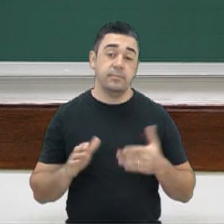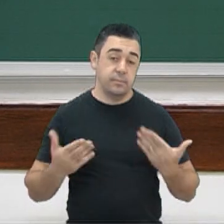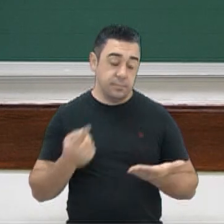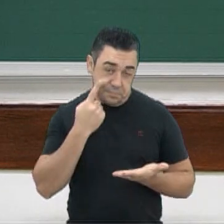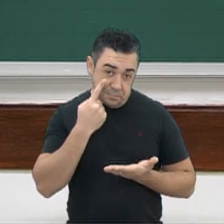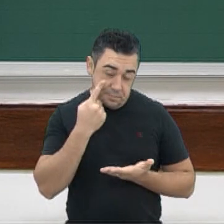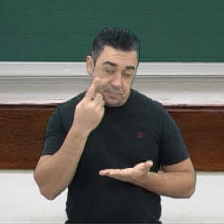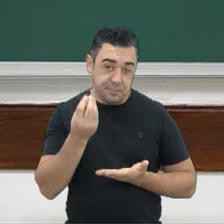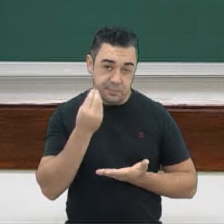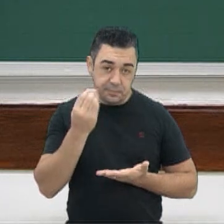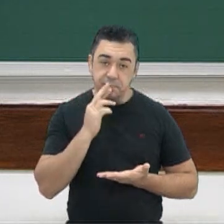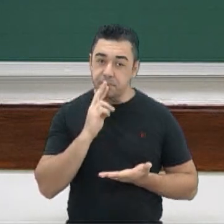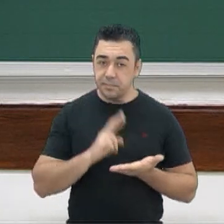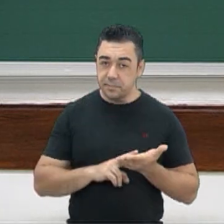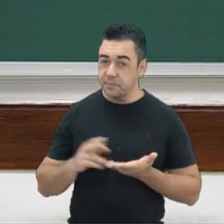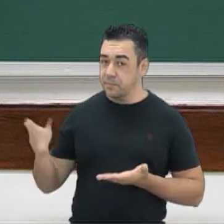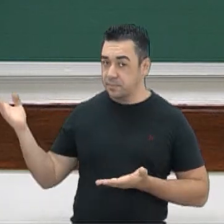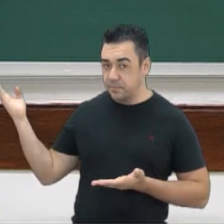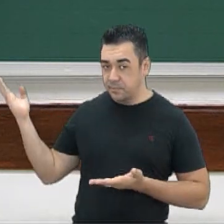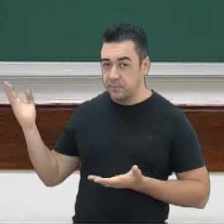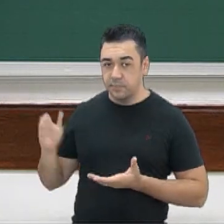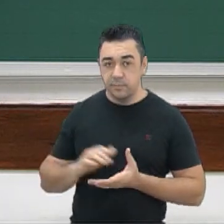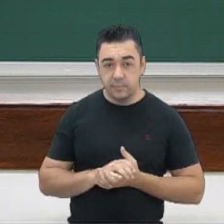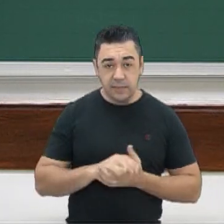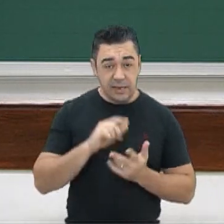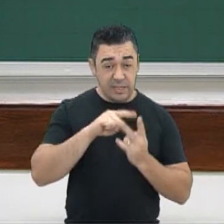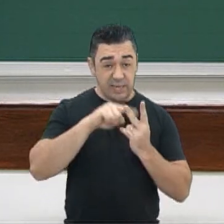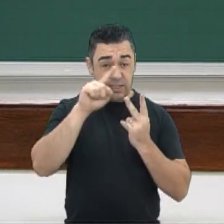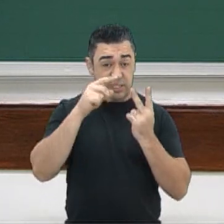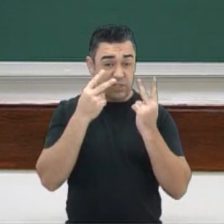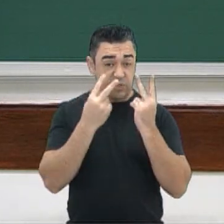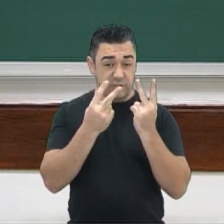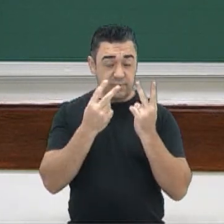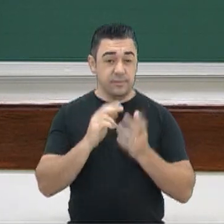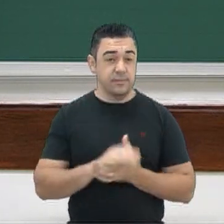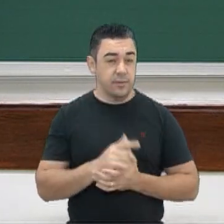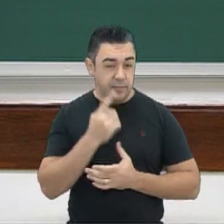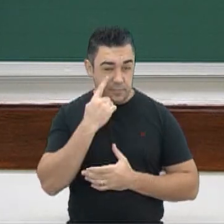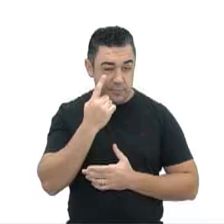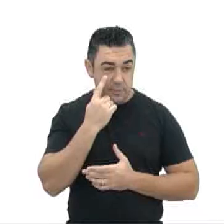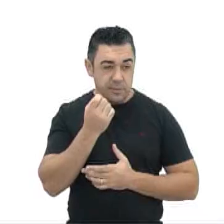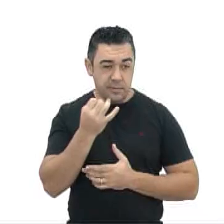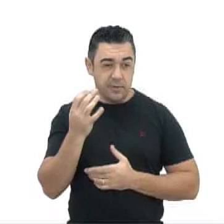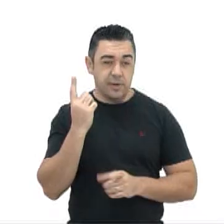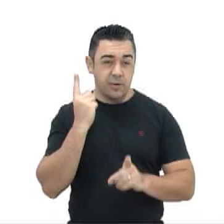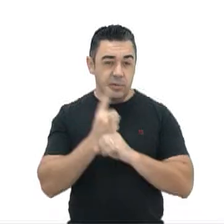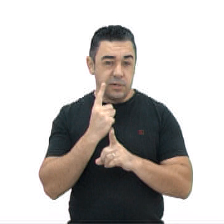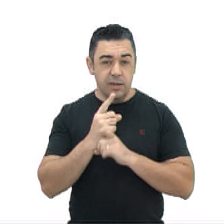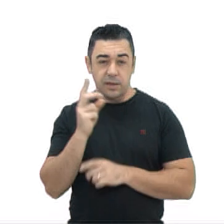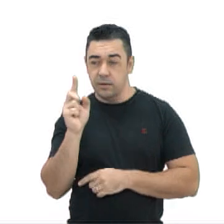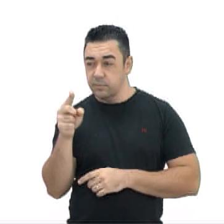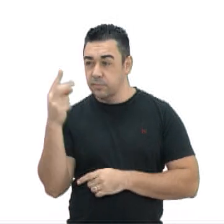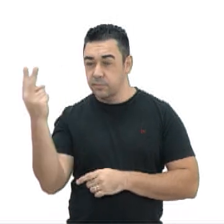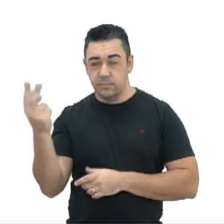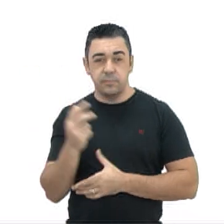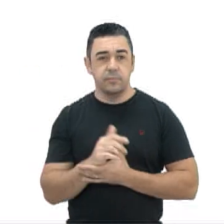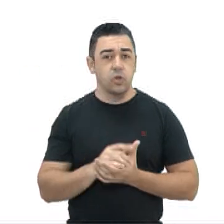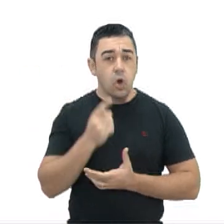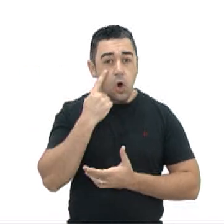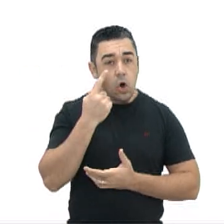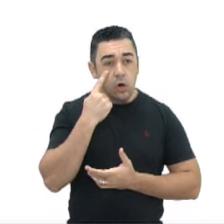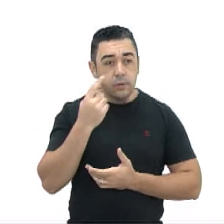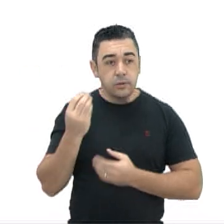Então vamos ver como que ficou a resolução desse exercício. Raiz quadrada de 2, vamos calcular até a segunda casa decimal. Olha